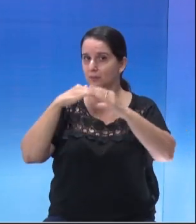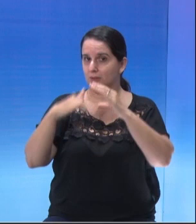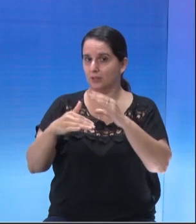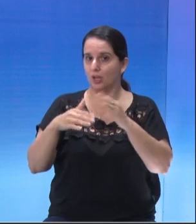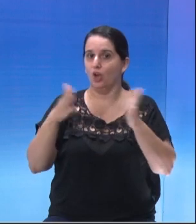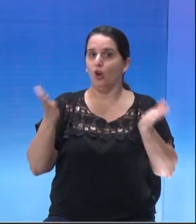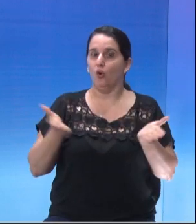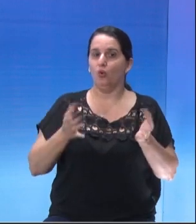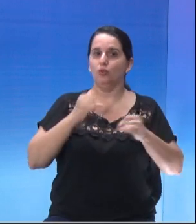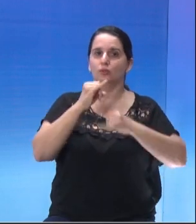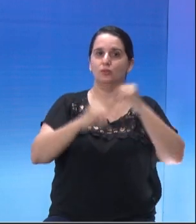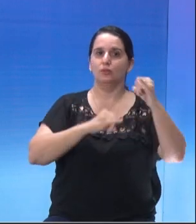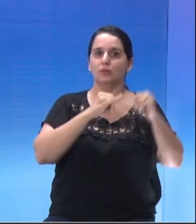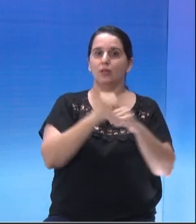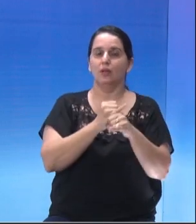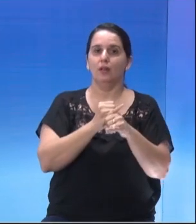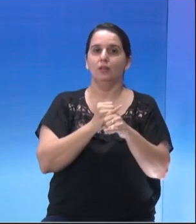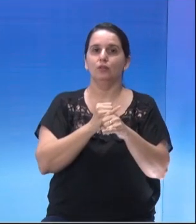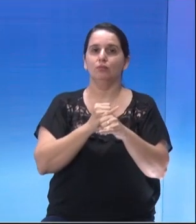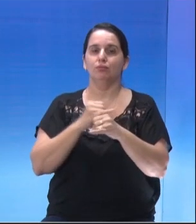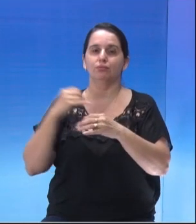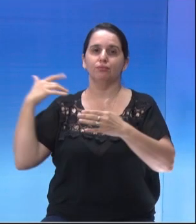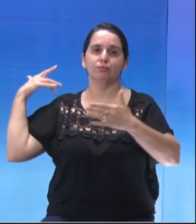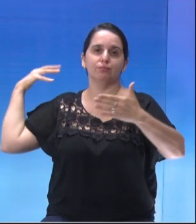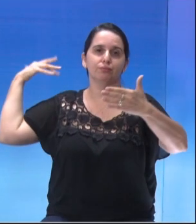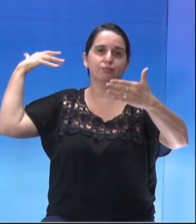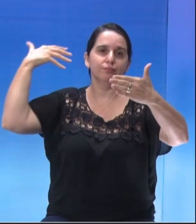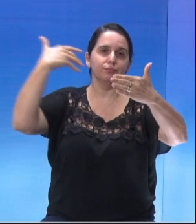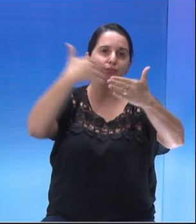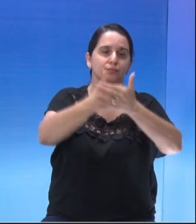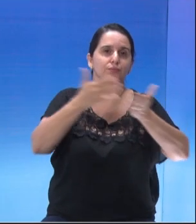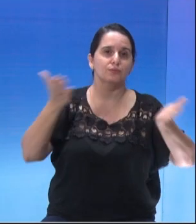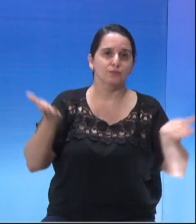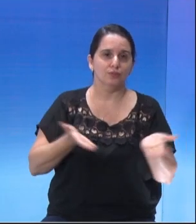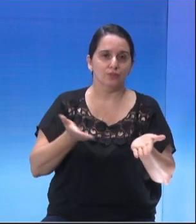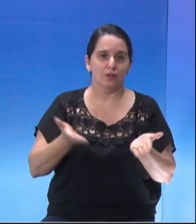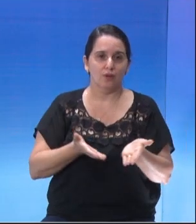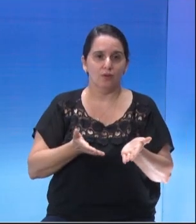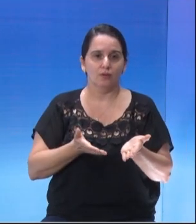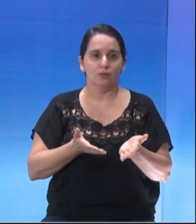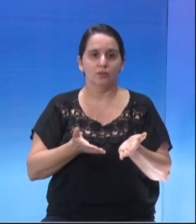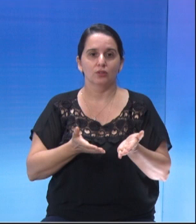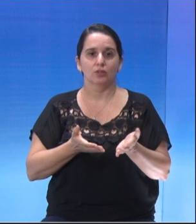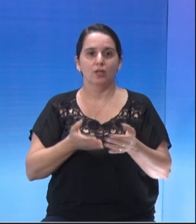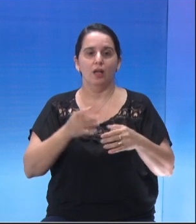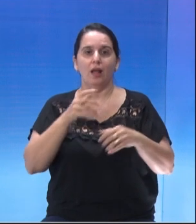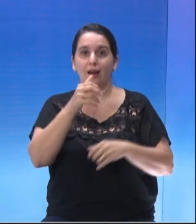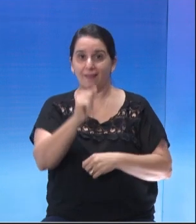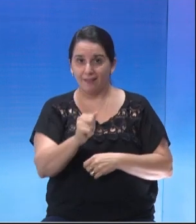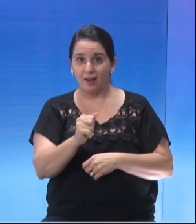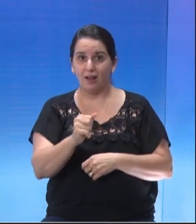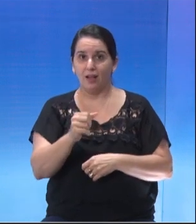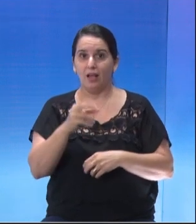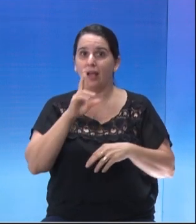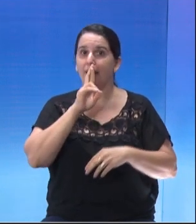do tempo, né, que pendura ao longo do tempo, é o imediatismo das respostas.